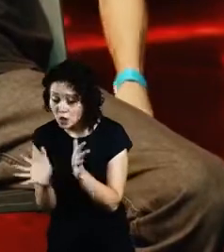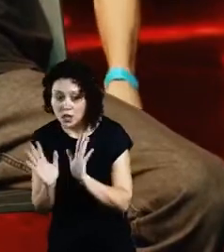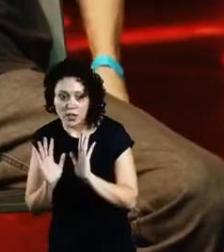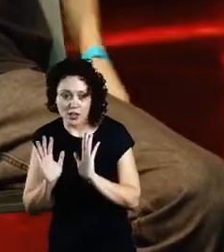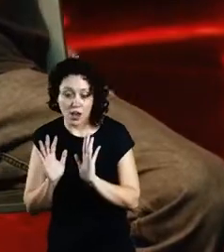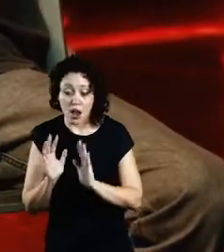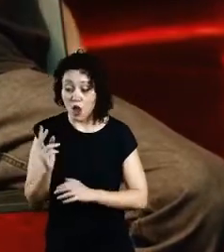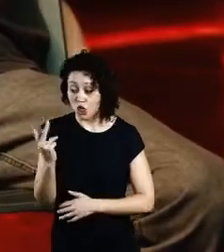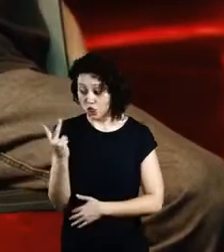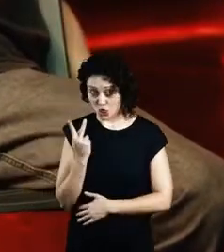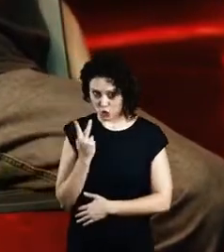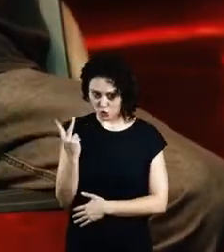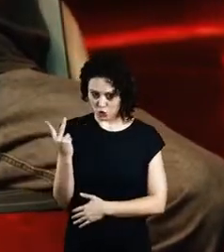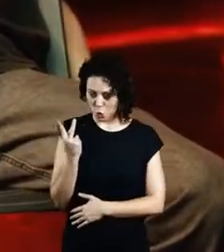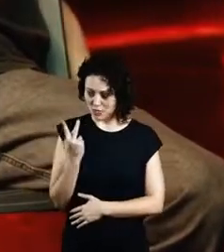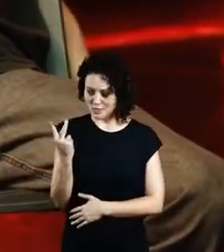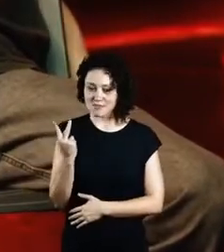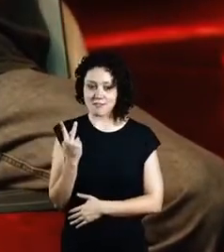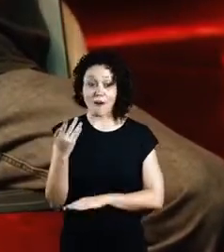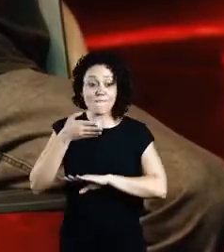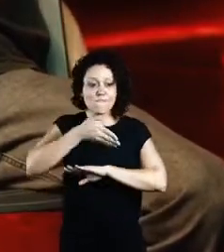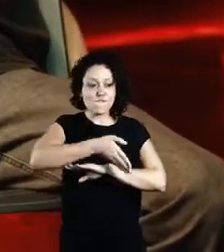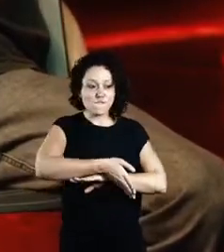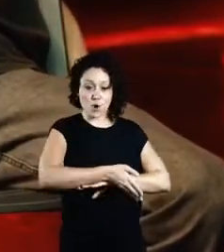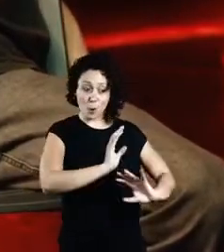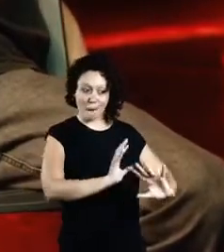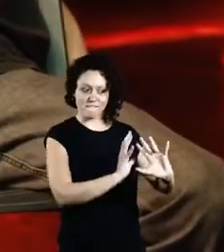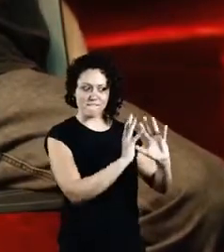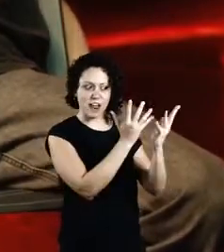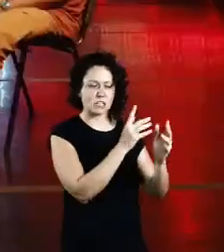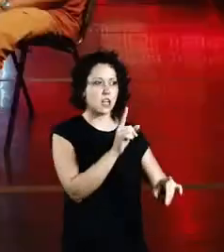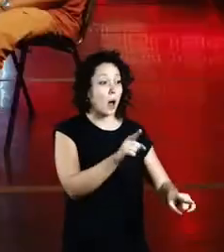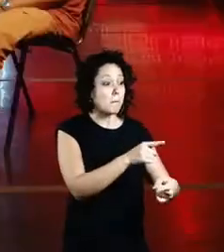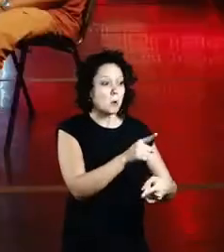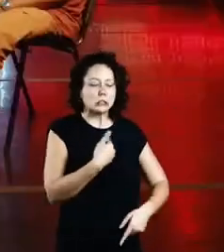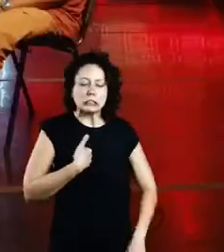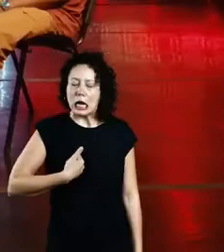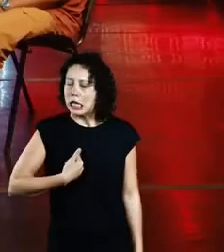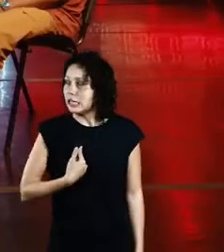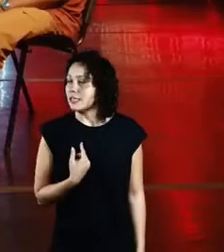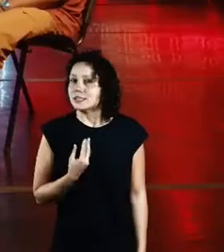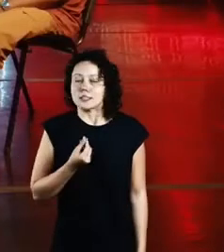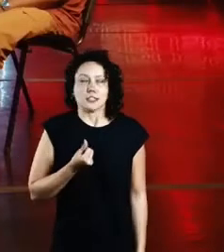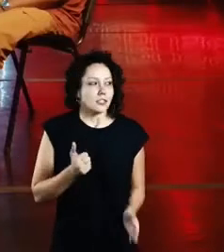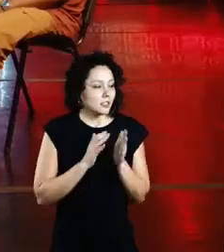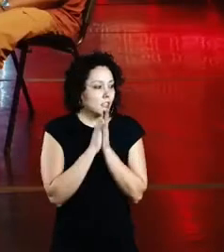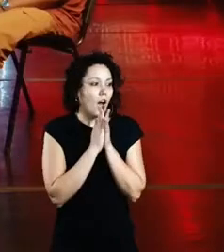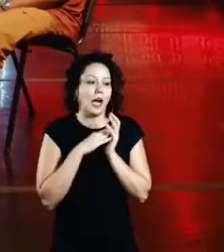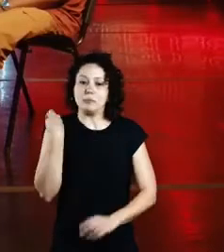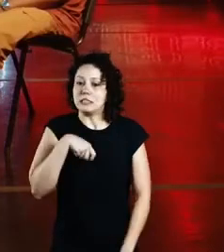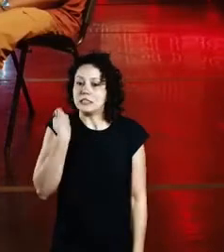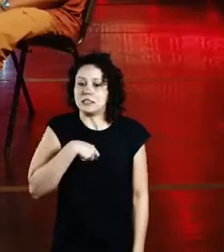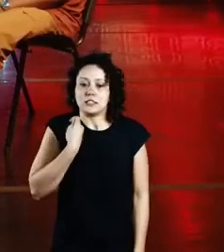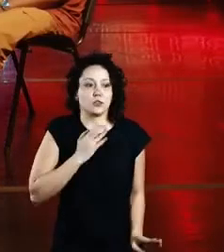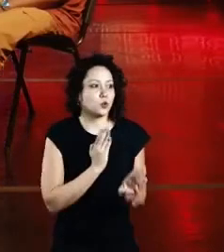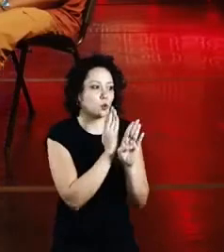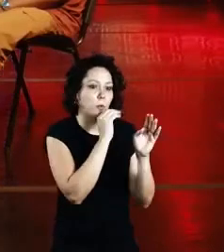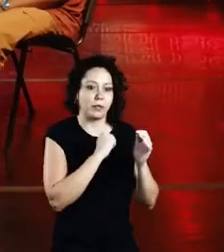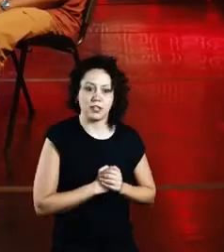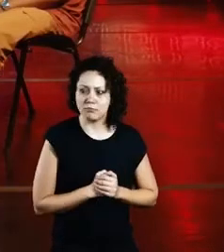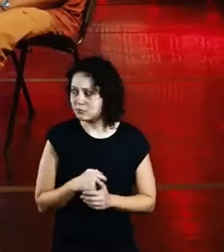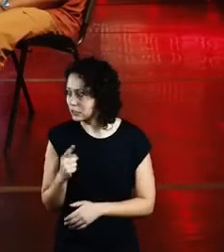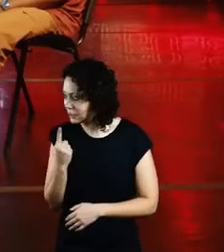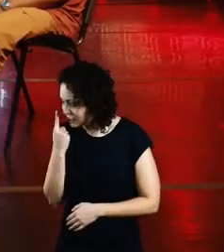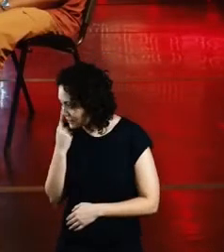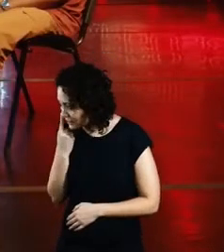fomos a um baile e o Natanael ficou doente com a música. Aí eu peguei e falei, ele chegava para mim falando assim, ô família, e aí,